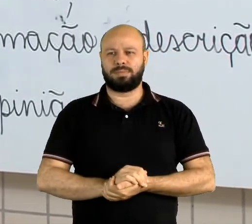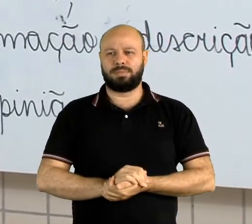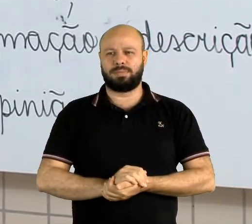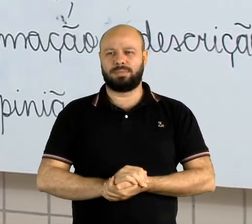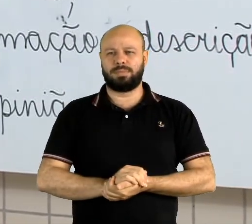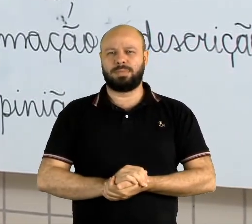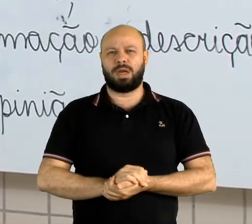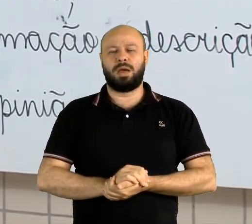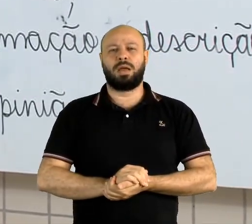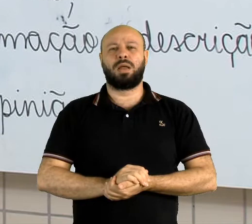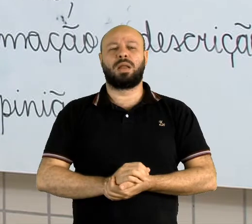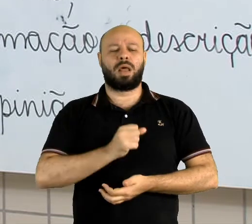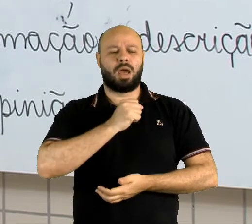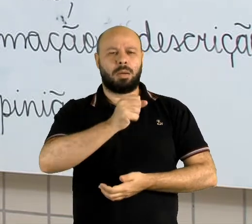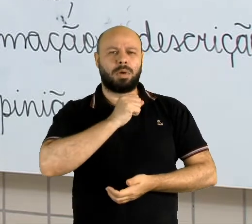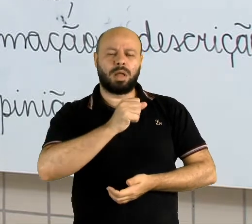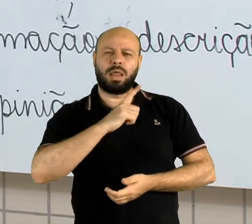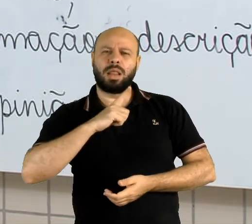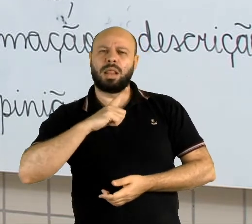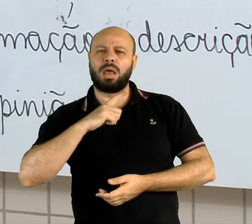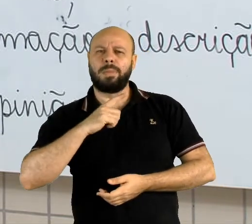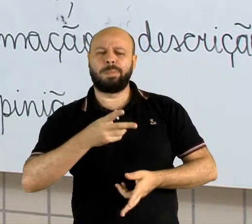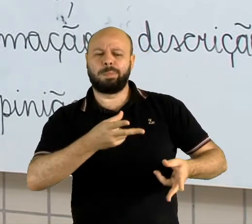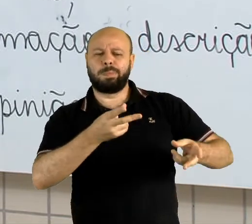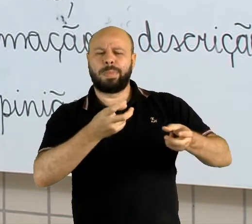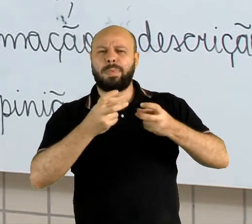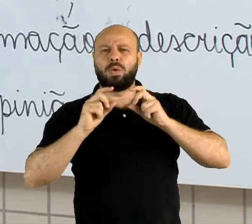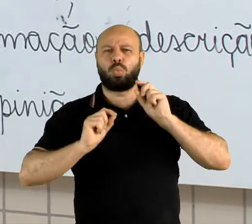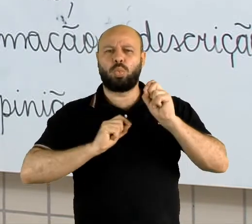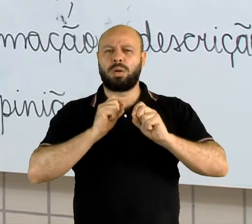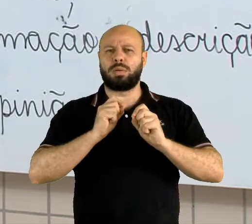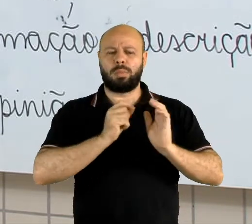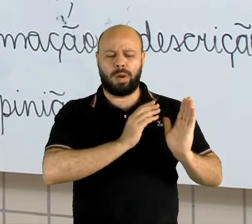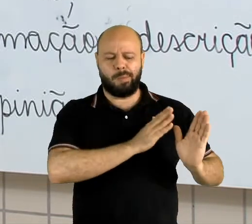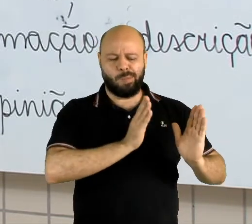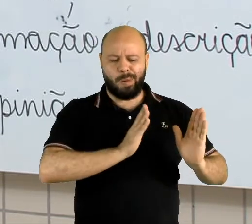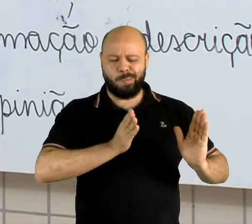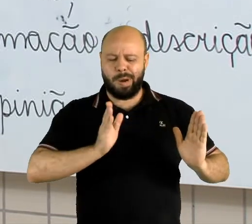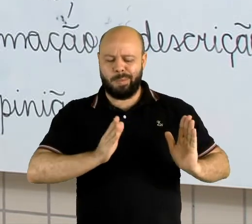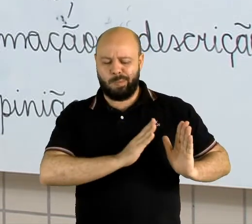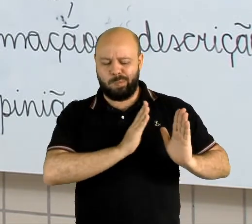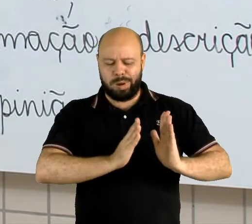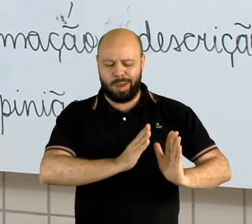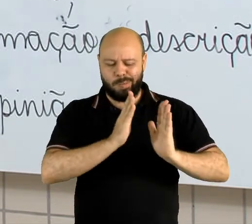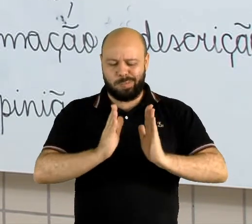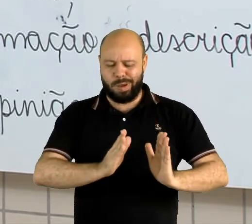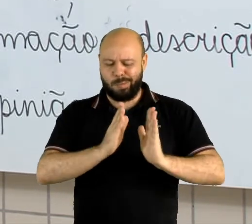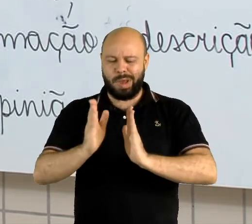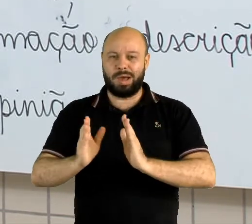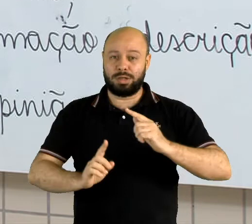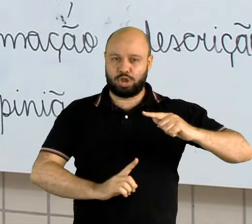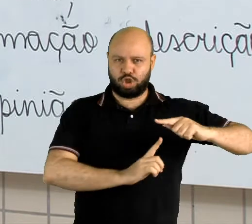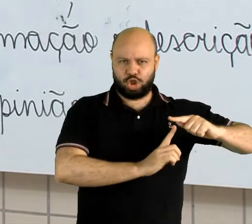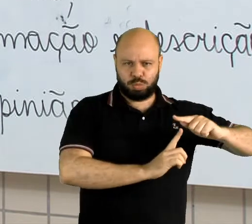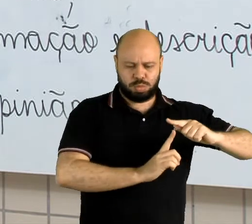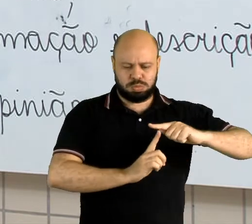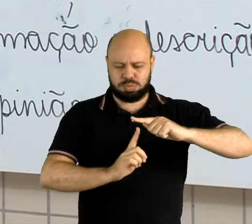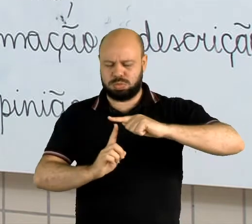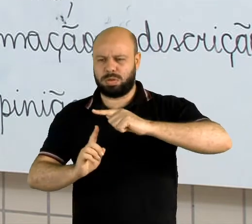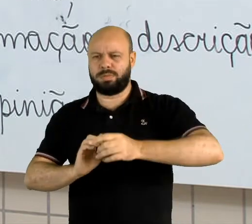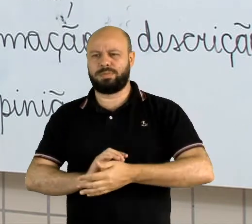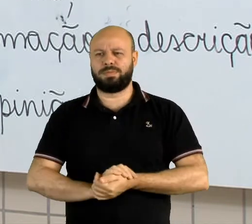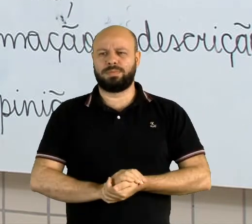Na reportagem a gente vai identificar várias sequências tipológicas, ela vai